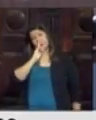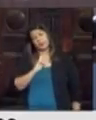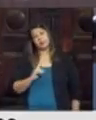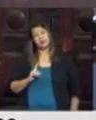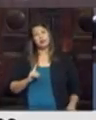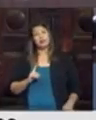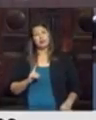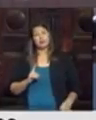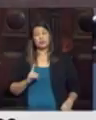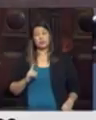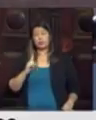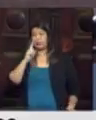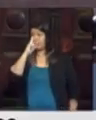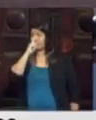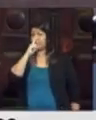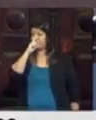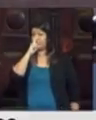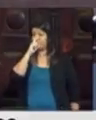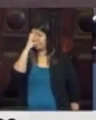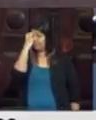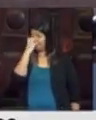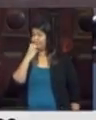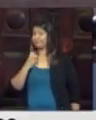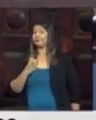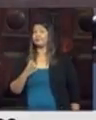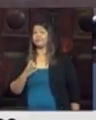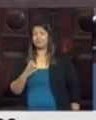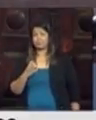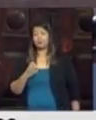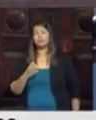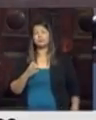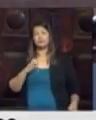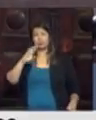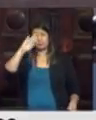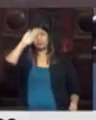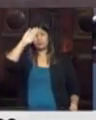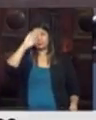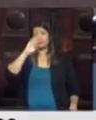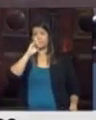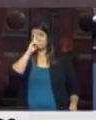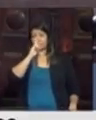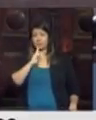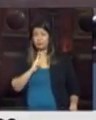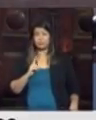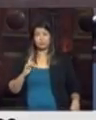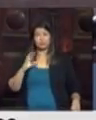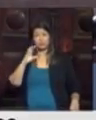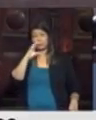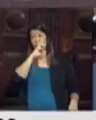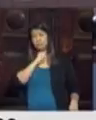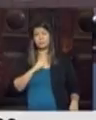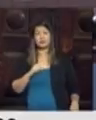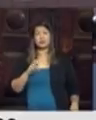O risco é grande. A febre amarela leva ao óbito em 5 dias.